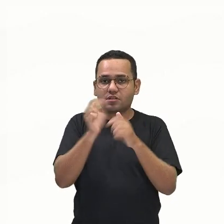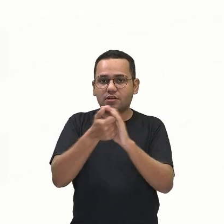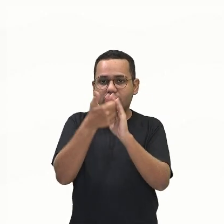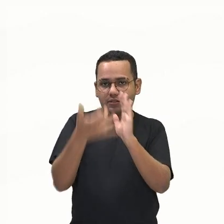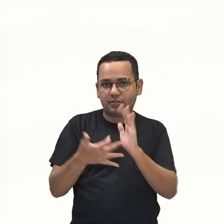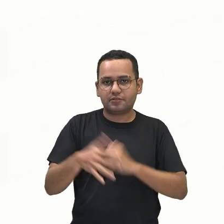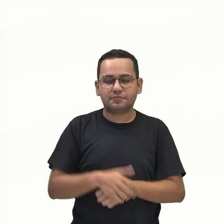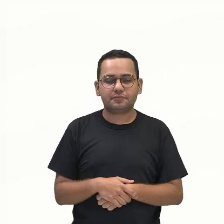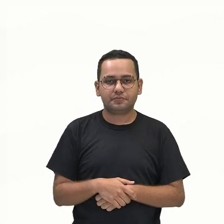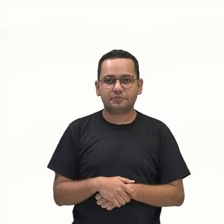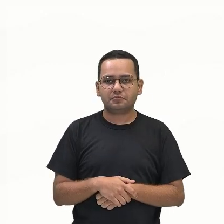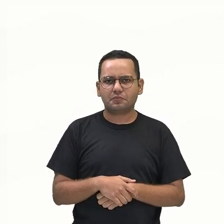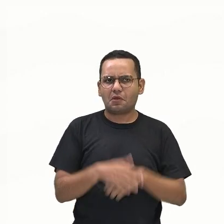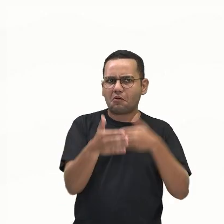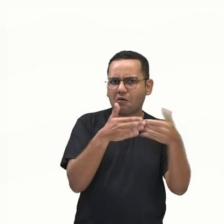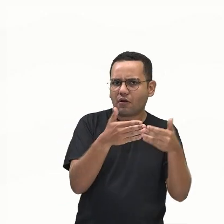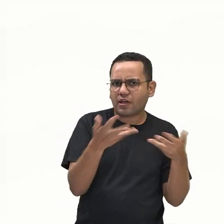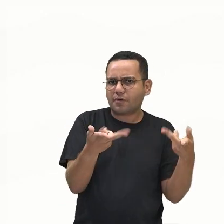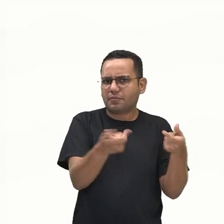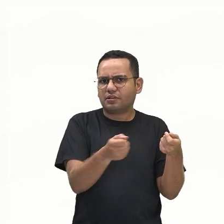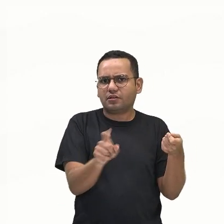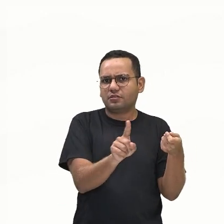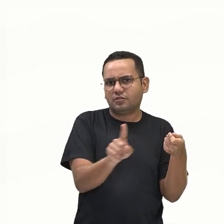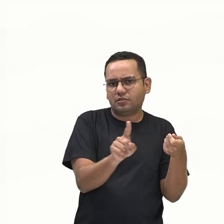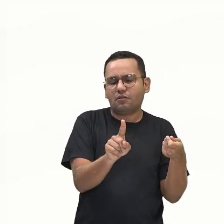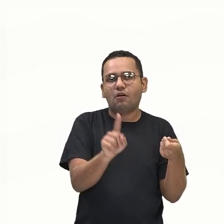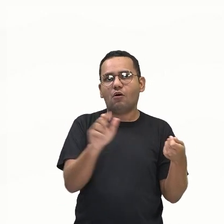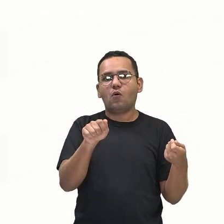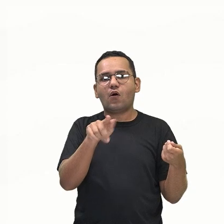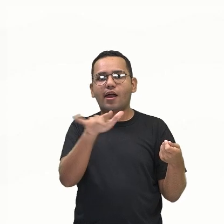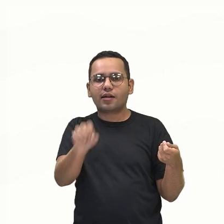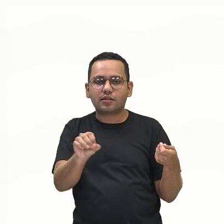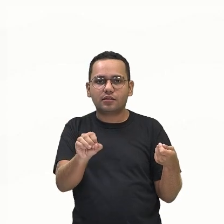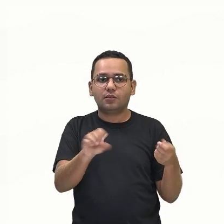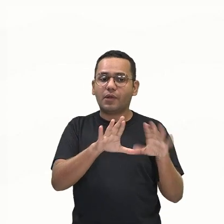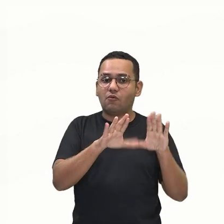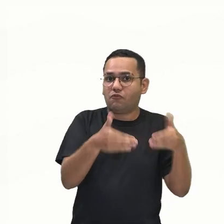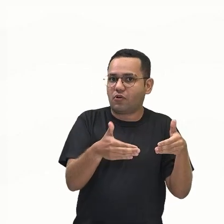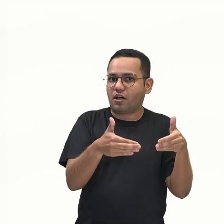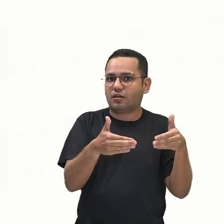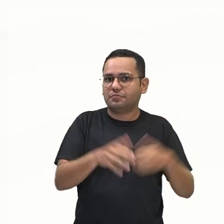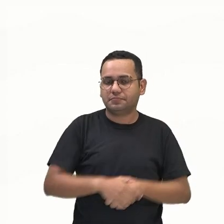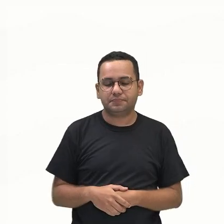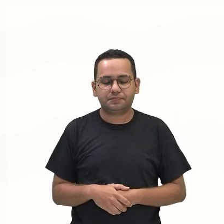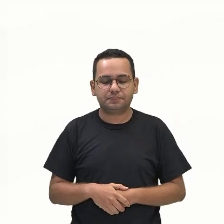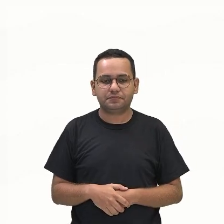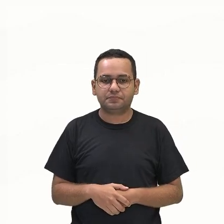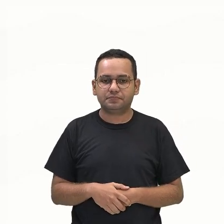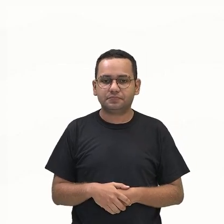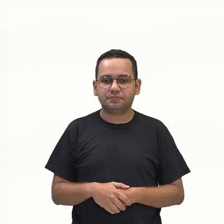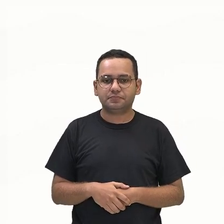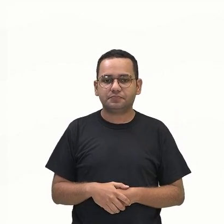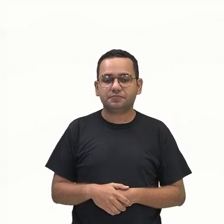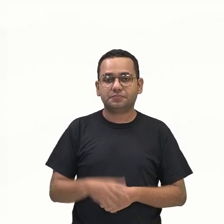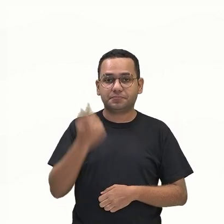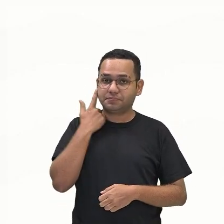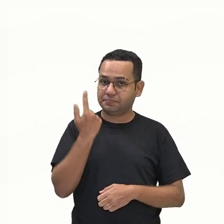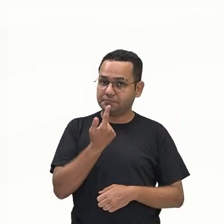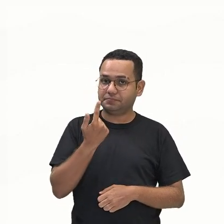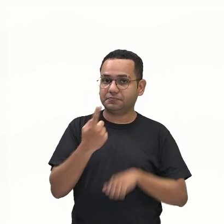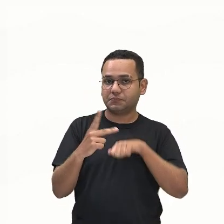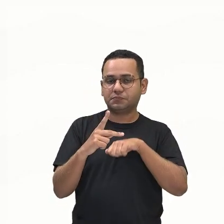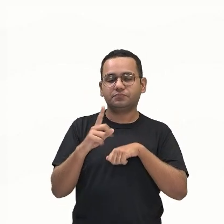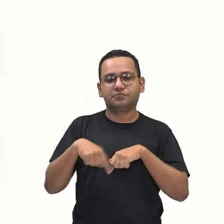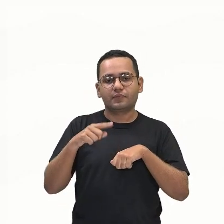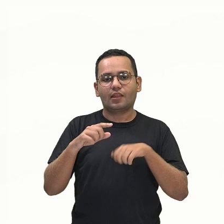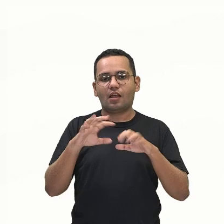qualquer habilidade, não é qualquer aquilo, é um em específico. E perceba que são orações subordinadas